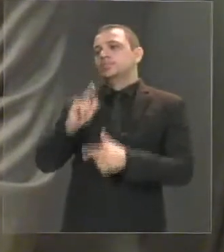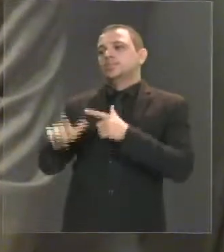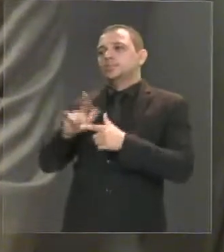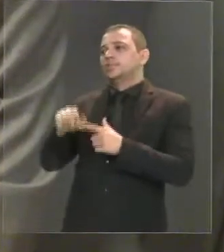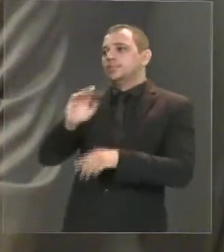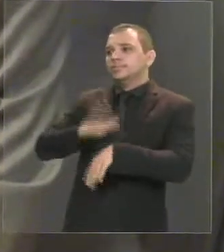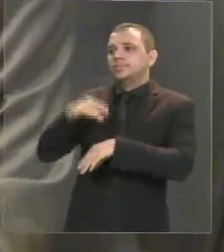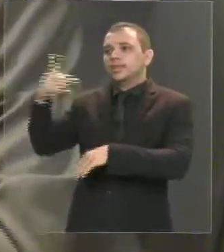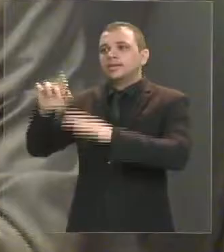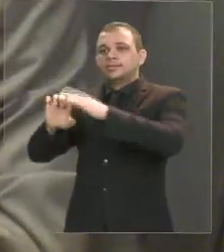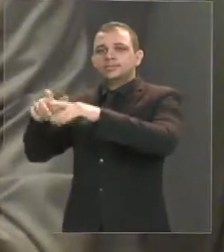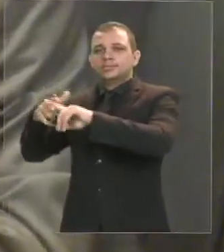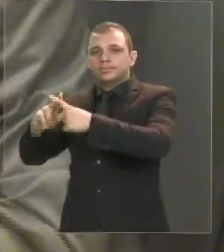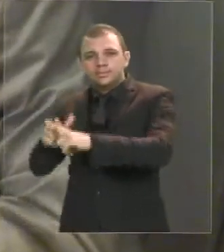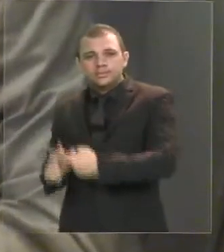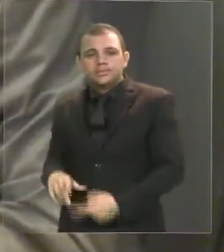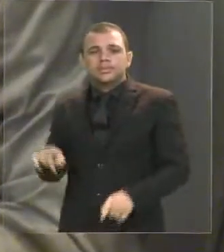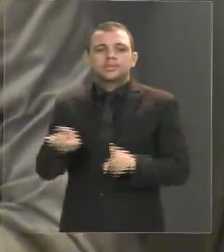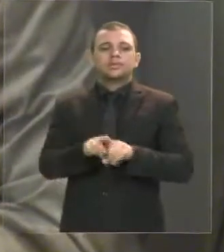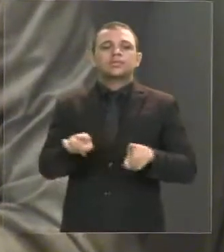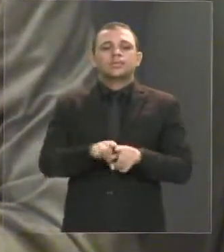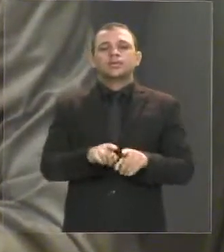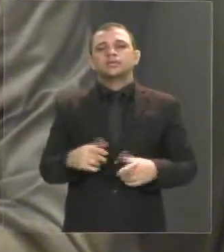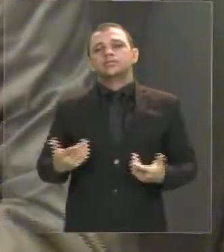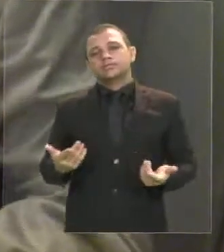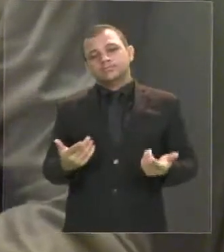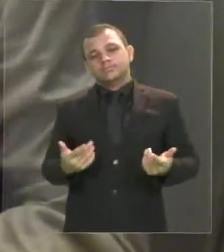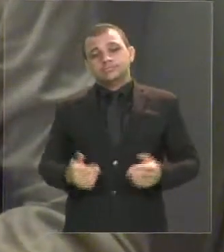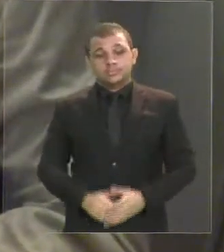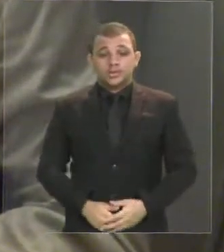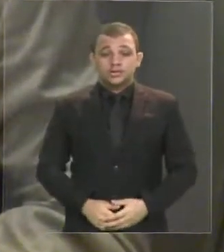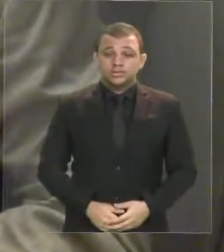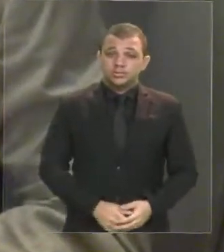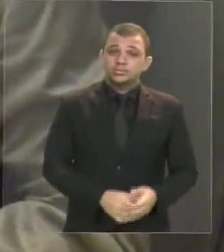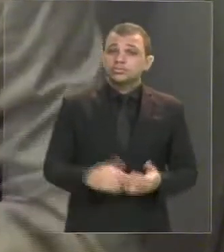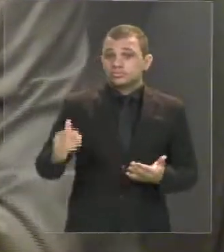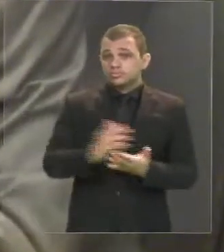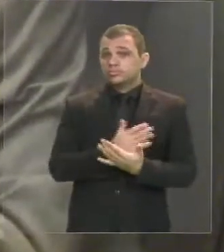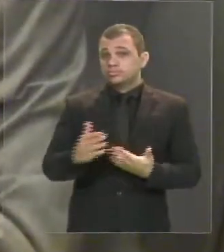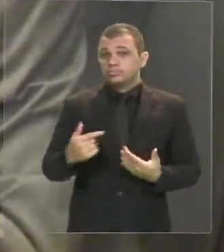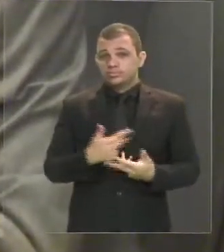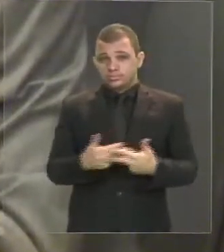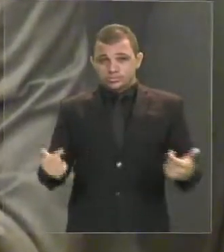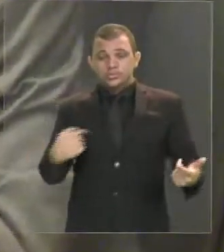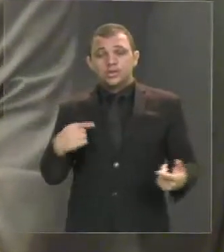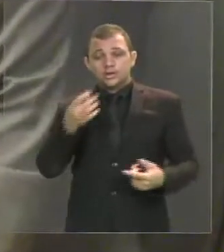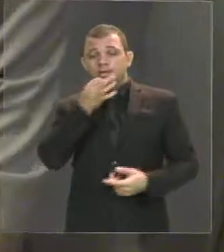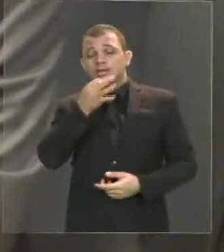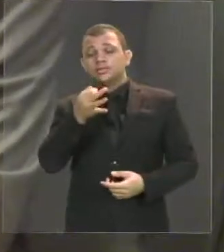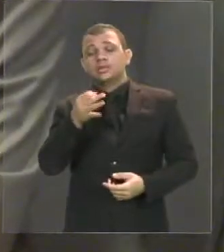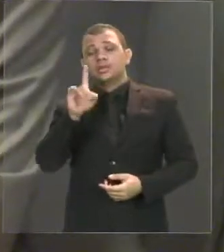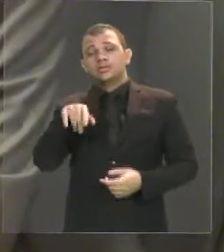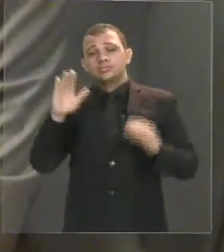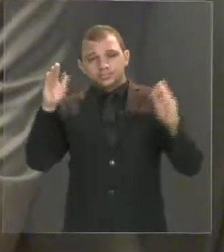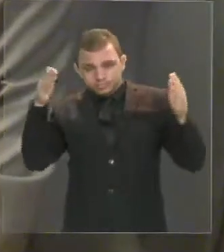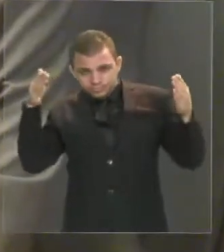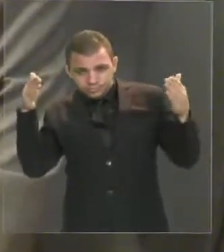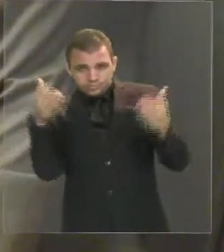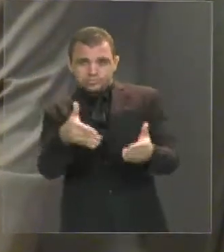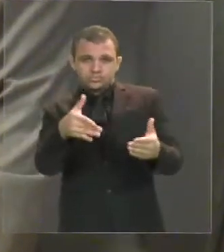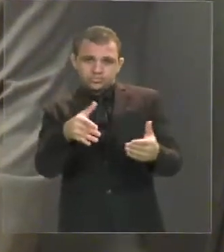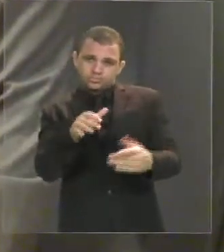agradecendo a Vossa Excelência pela parte, mas para dizer que esses pontos realmente estão convergindo para o fortalecimento da segurança pública.